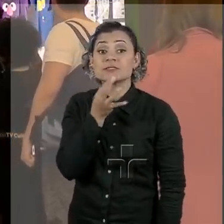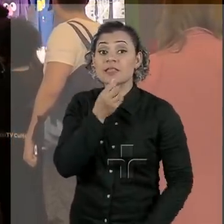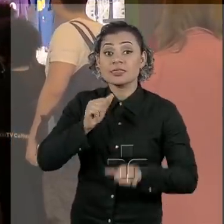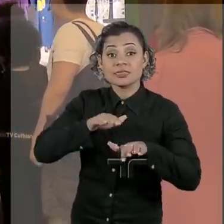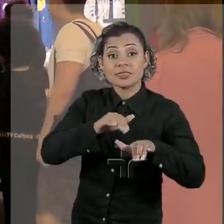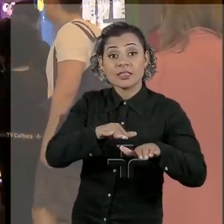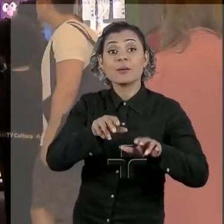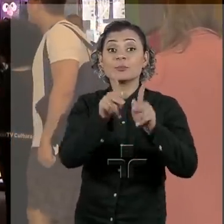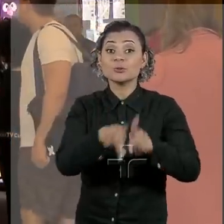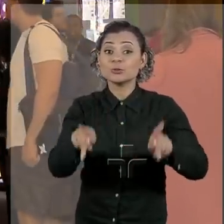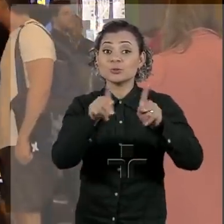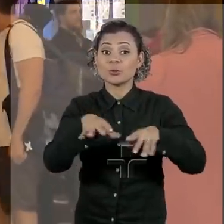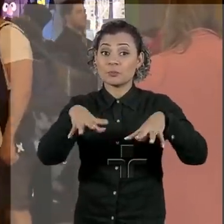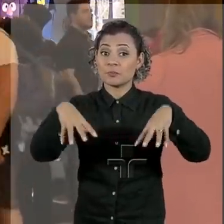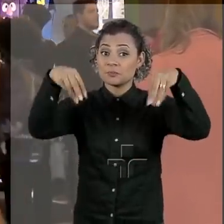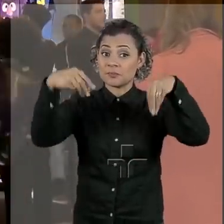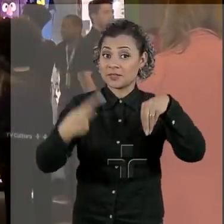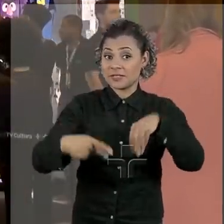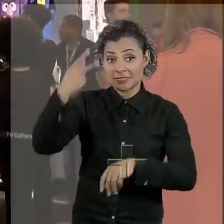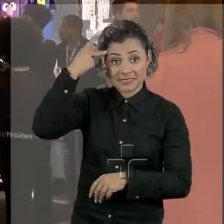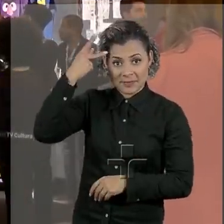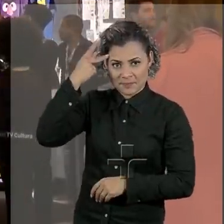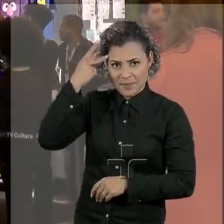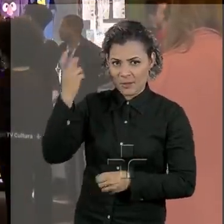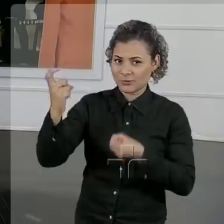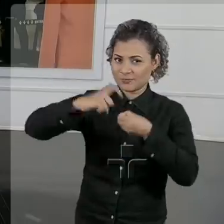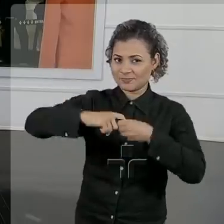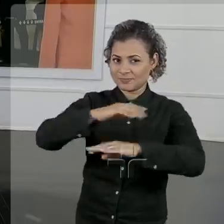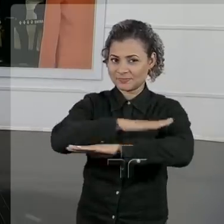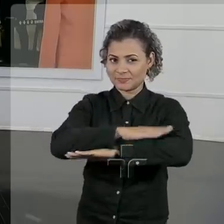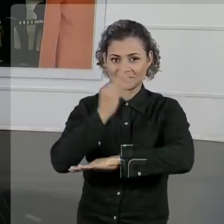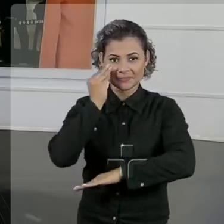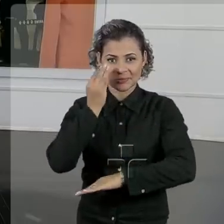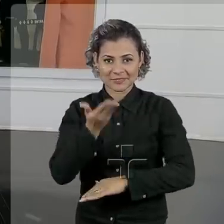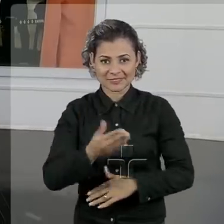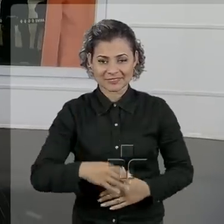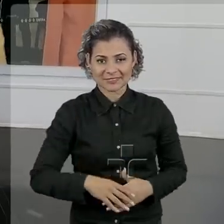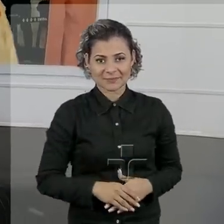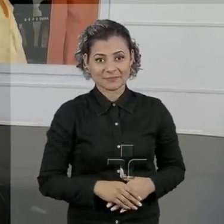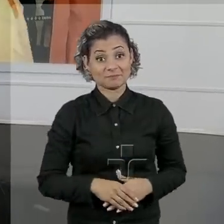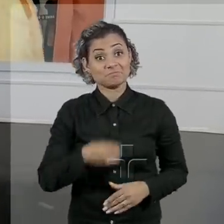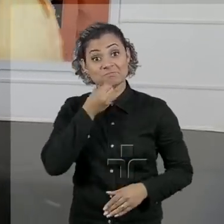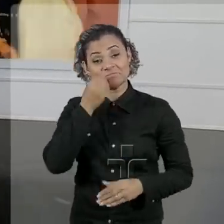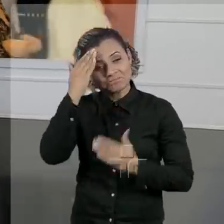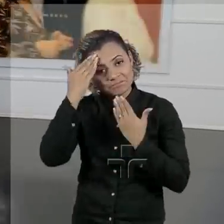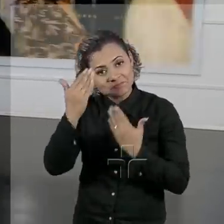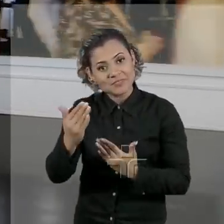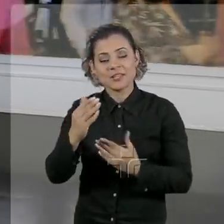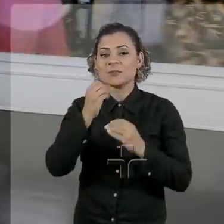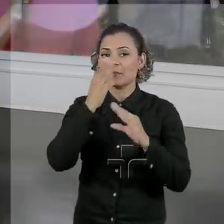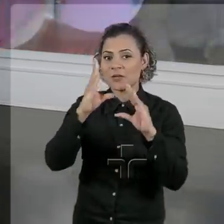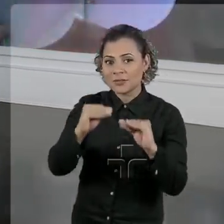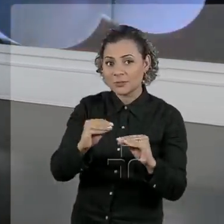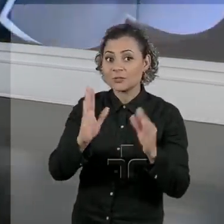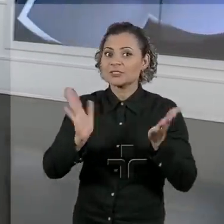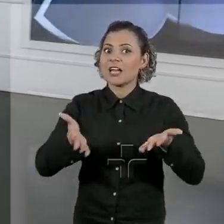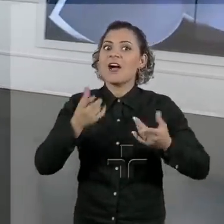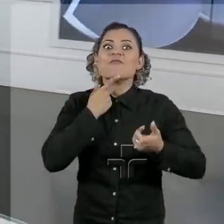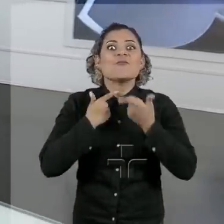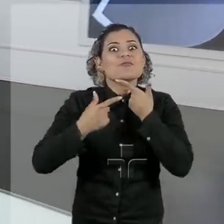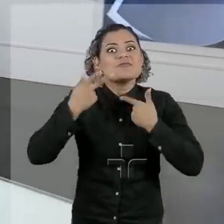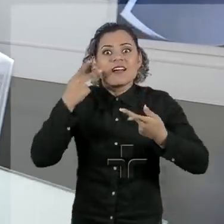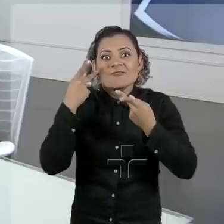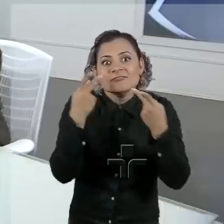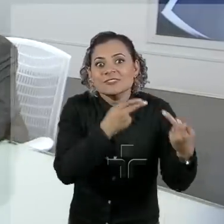Shopping Eldorado, em São Paulo. Joyce, é com vocês. Obrigada, Luísa. Boa noite para você. Já deu muita vontade de